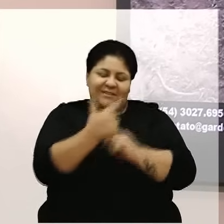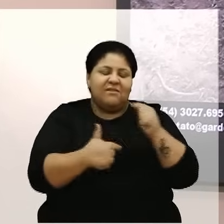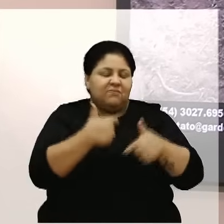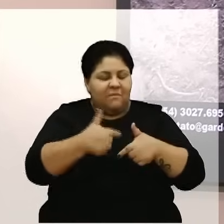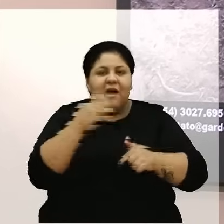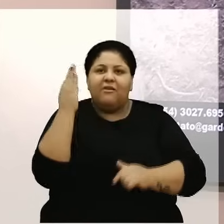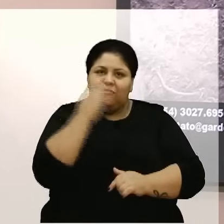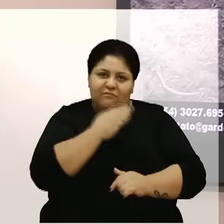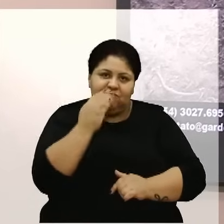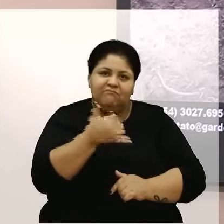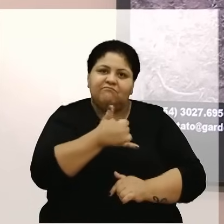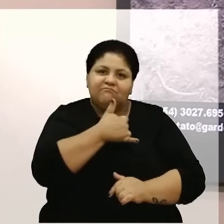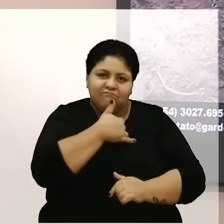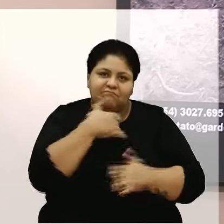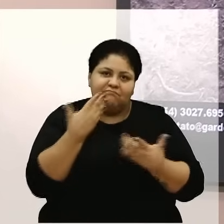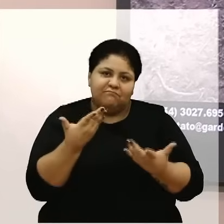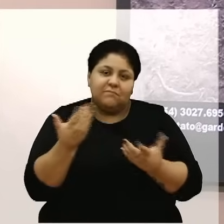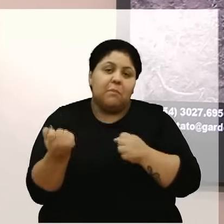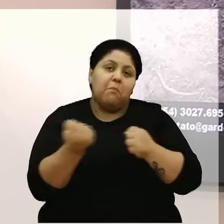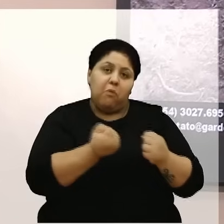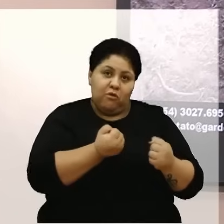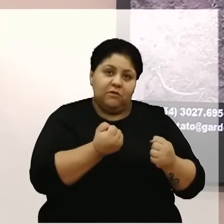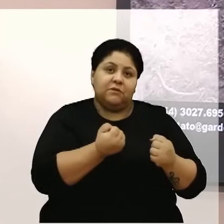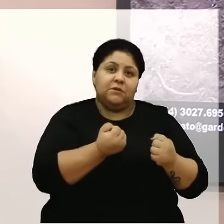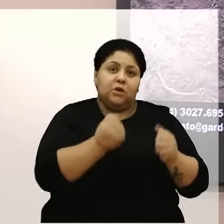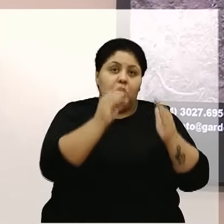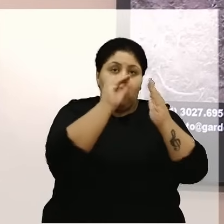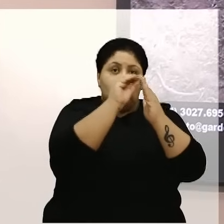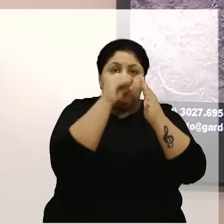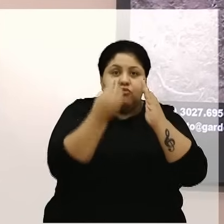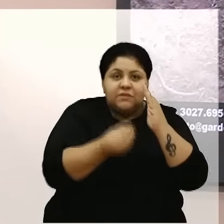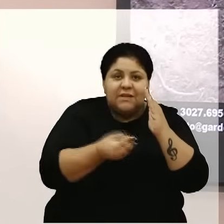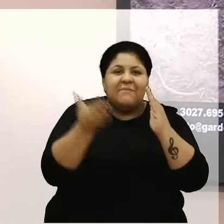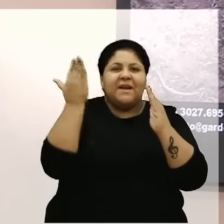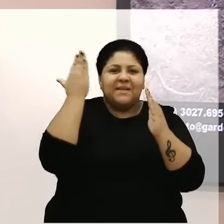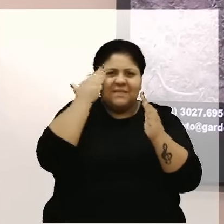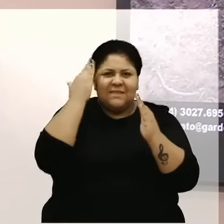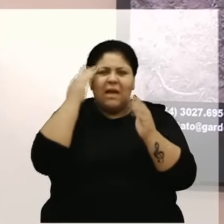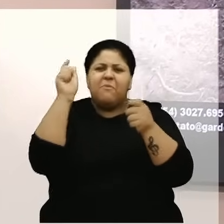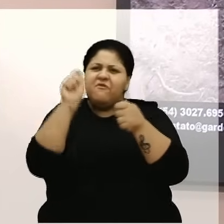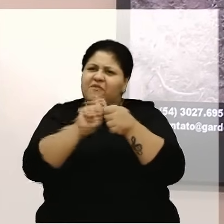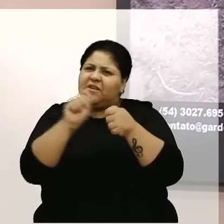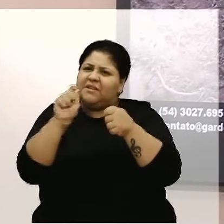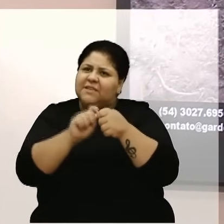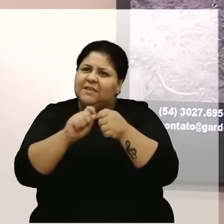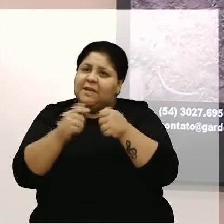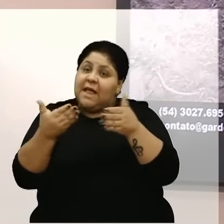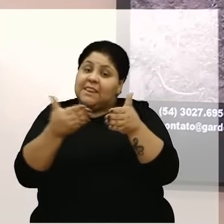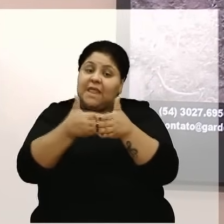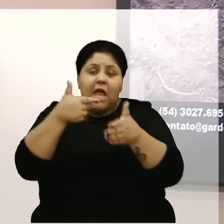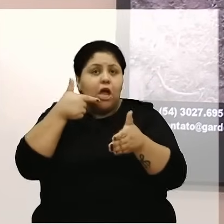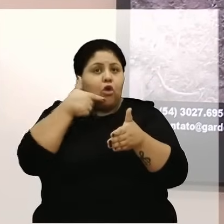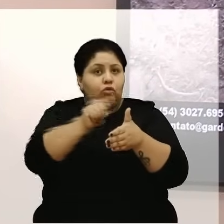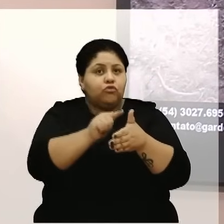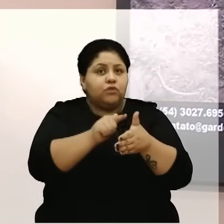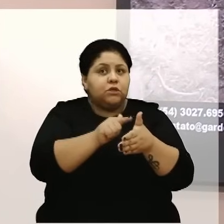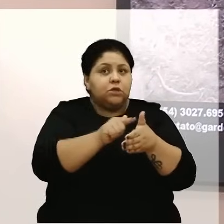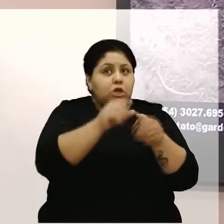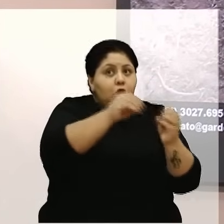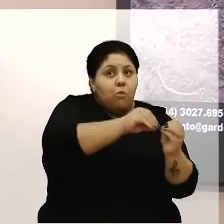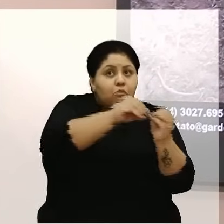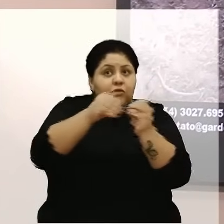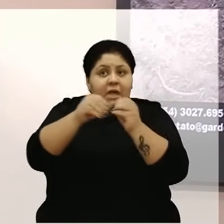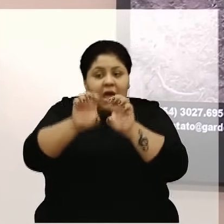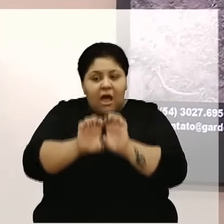infelizmente, nós estamos dando um suporte para o SAMAI, mas o SAMAI sabe que nós vamos fazer isso até conseguir realocar a adutora. Porque a gente